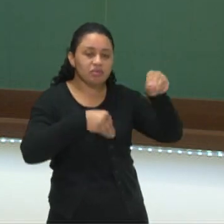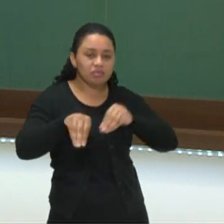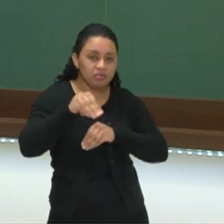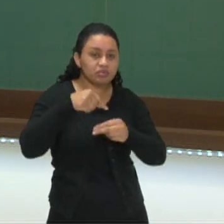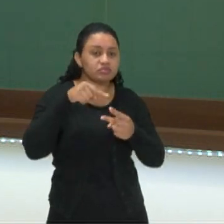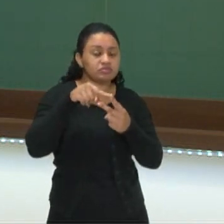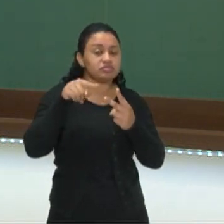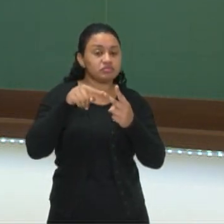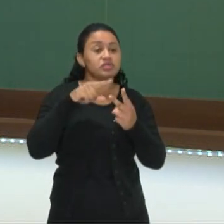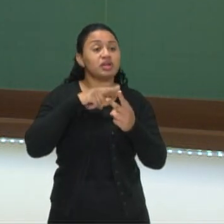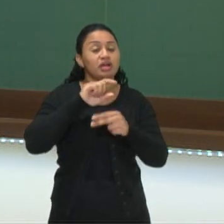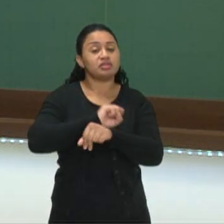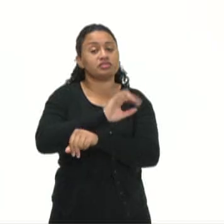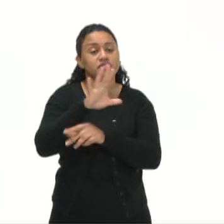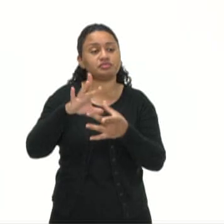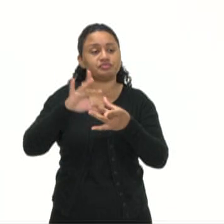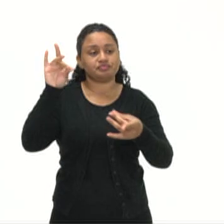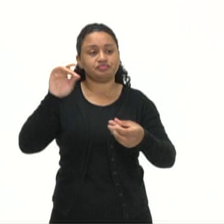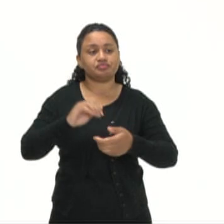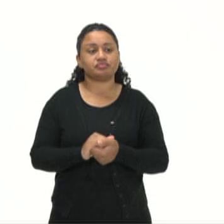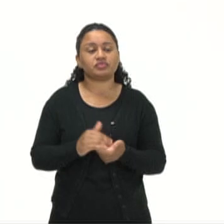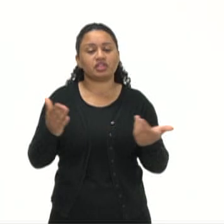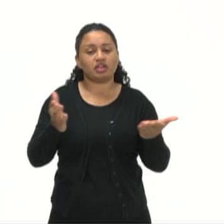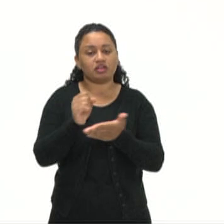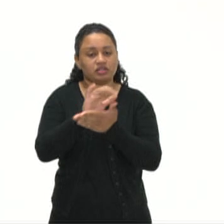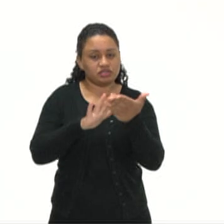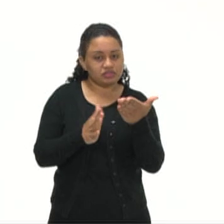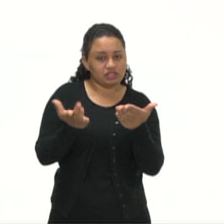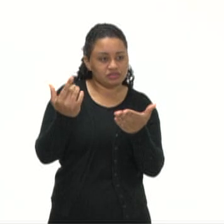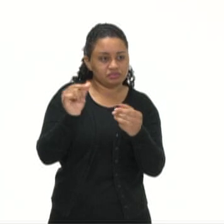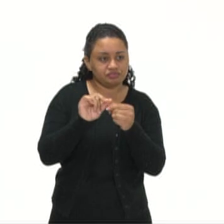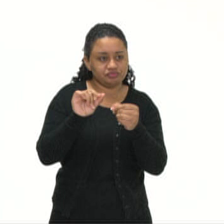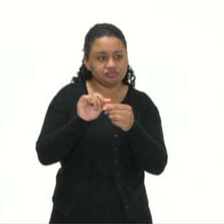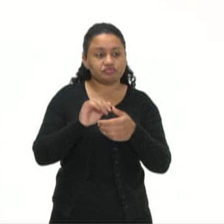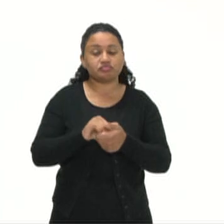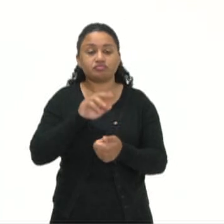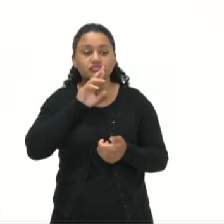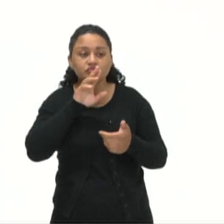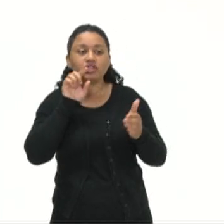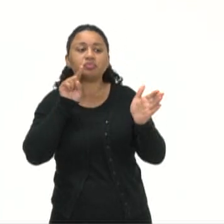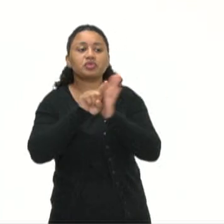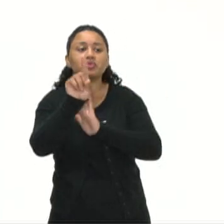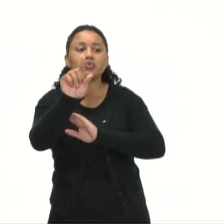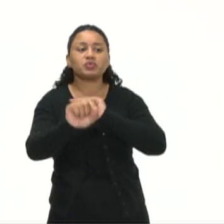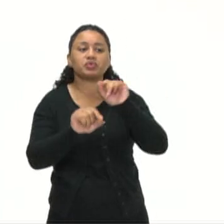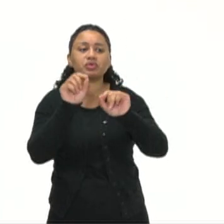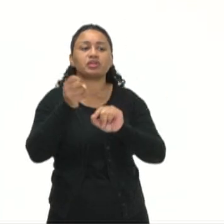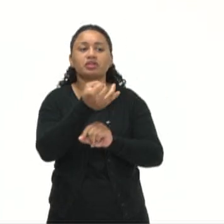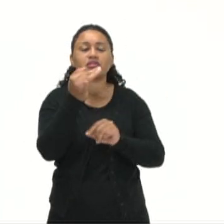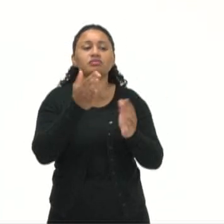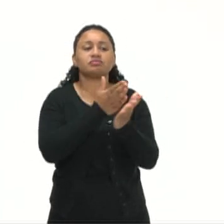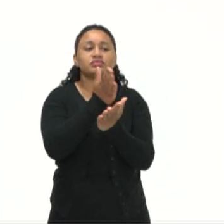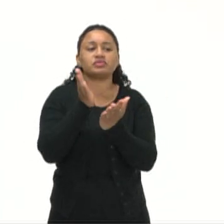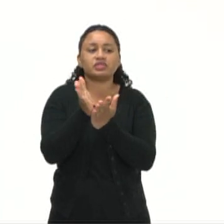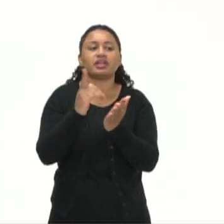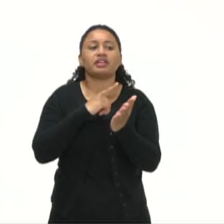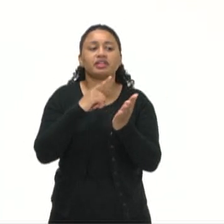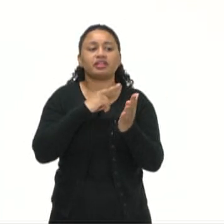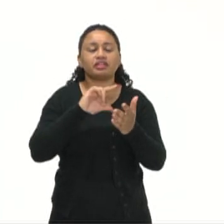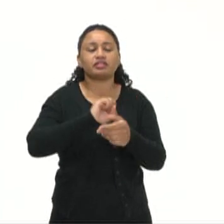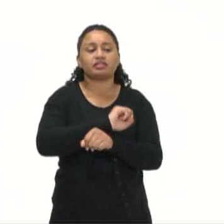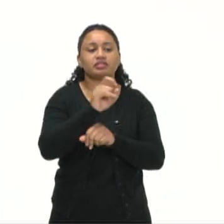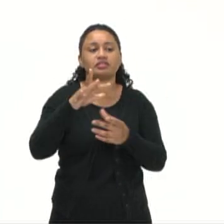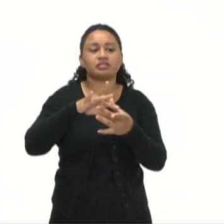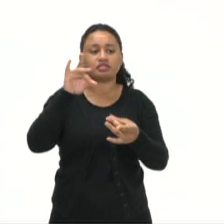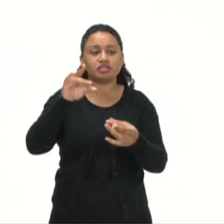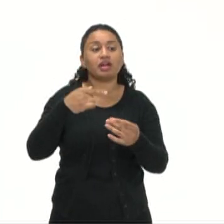expressionismo abstrato. Agora, vamos fazer um exercício respondendo a seguinte questão no seu caderno. Quais são os dois estilos existentes no